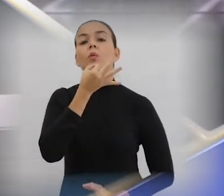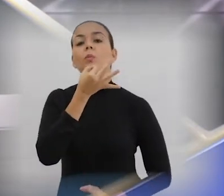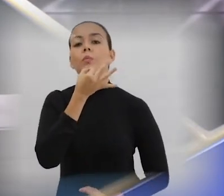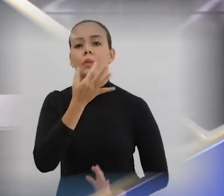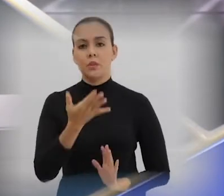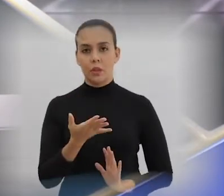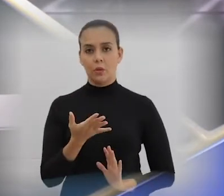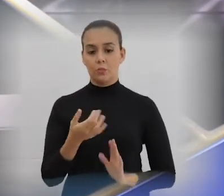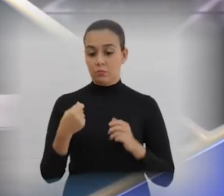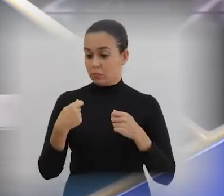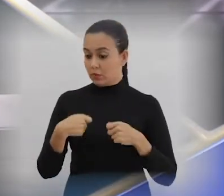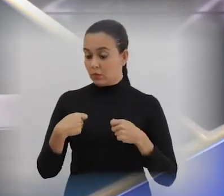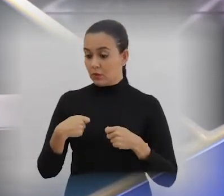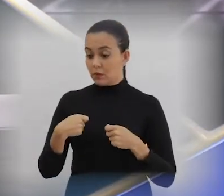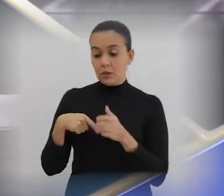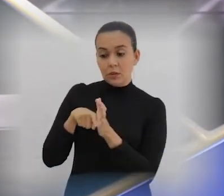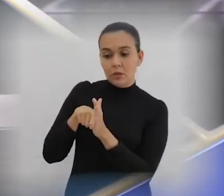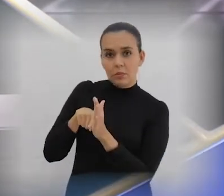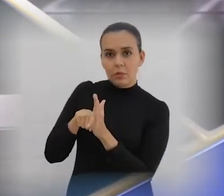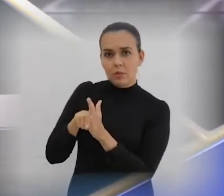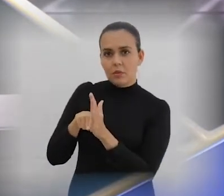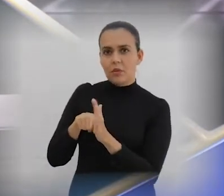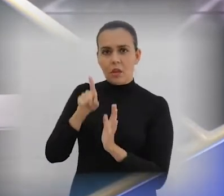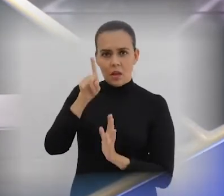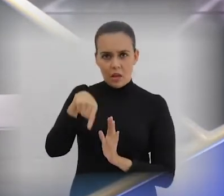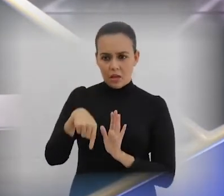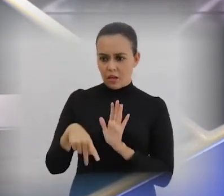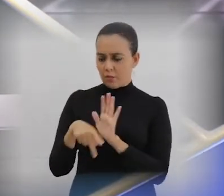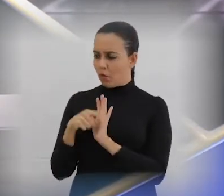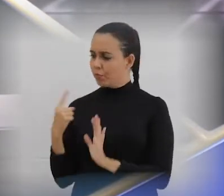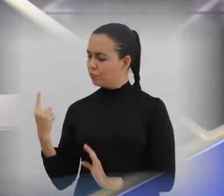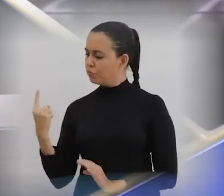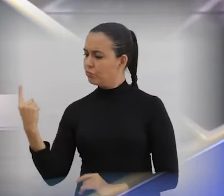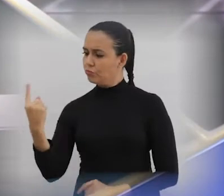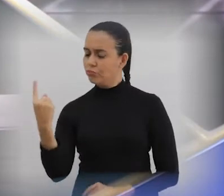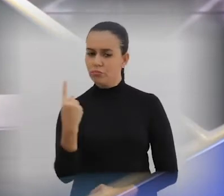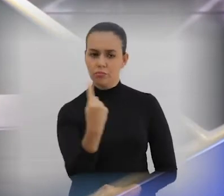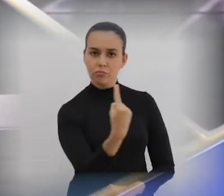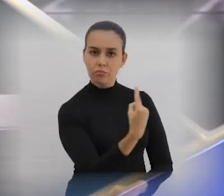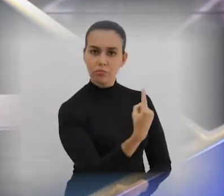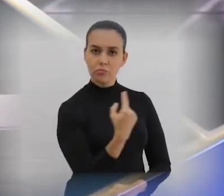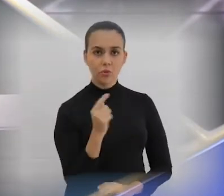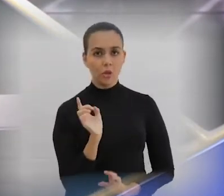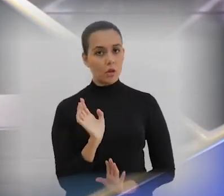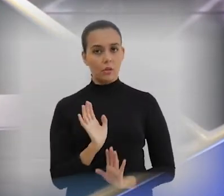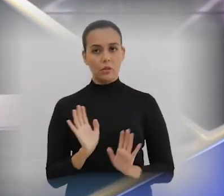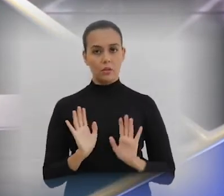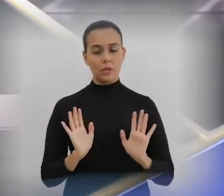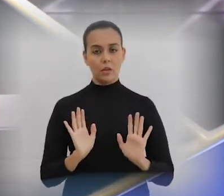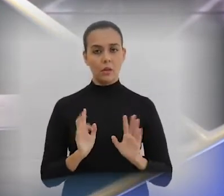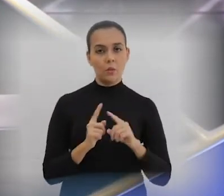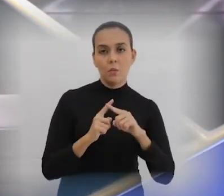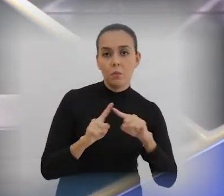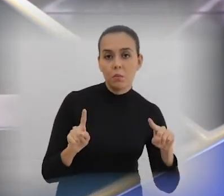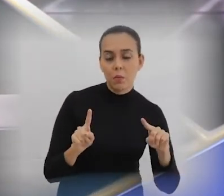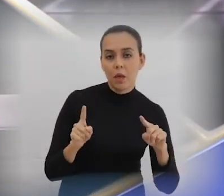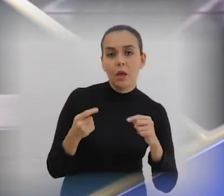questões individuais. Não é o fato de que alguém individualmente teve a sua voz silenciada, mas